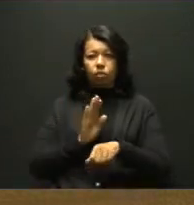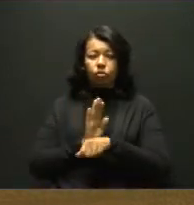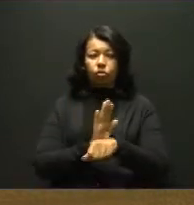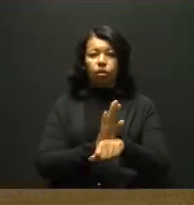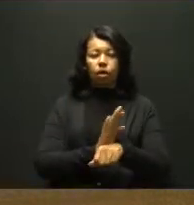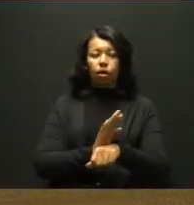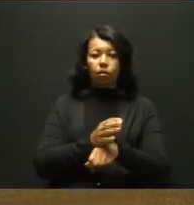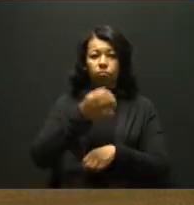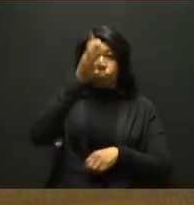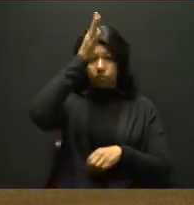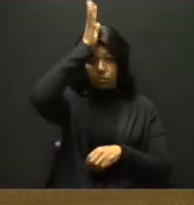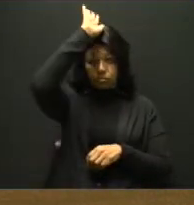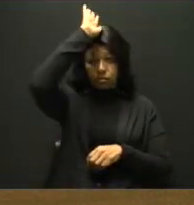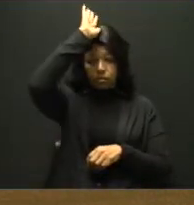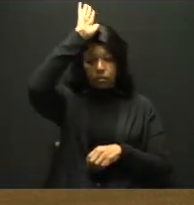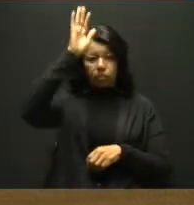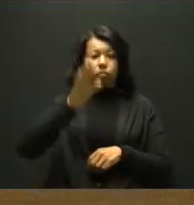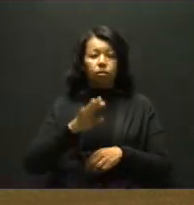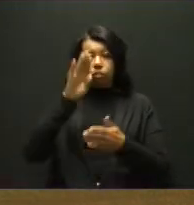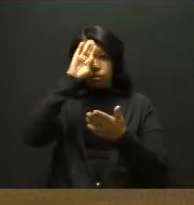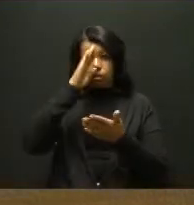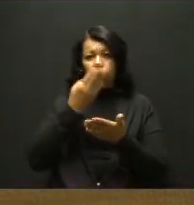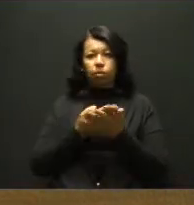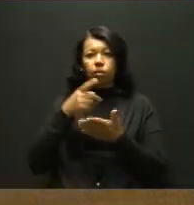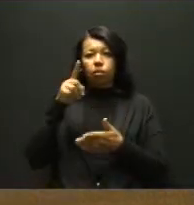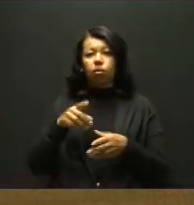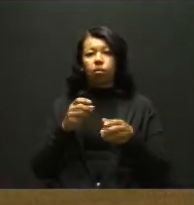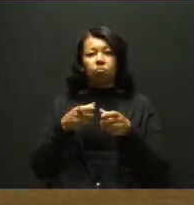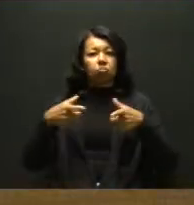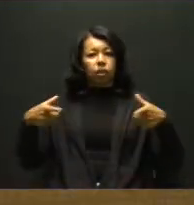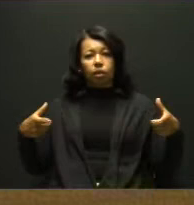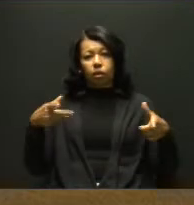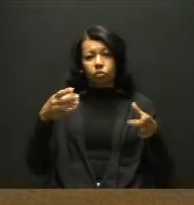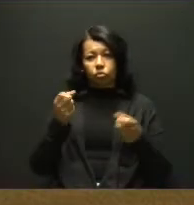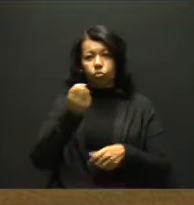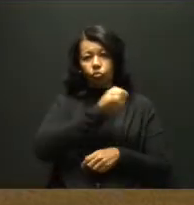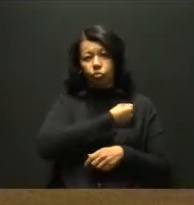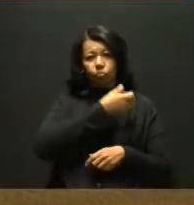que a adesão será a ementa